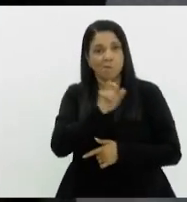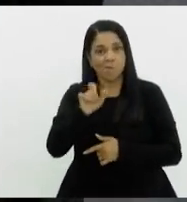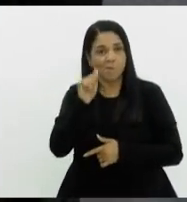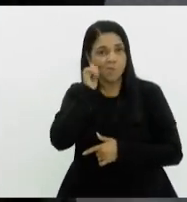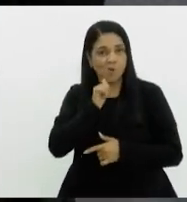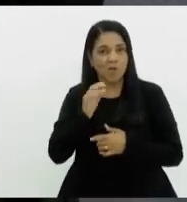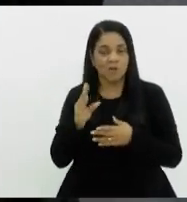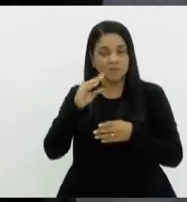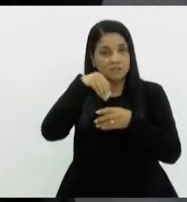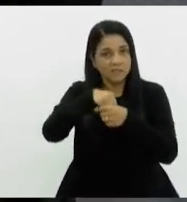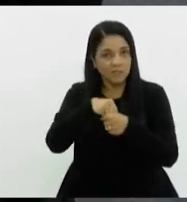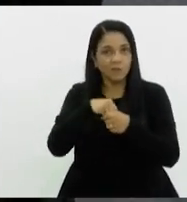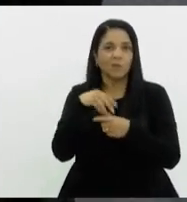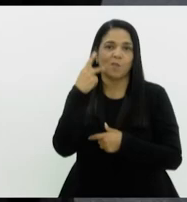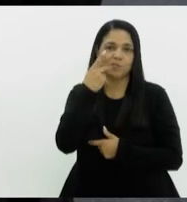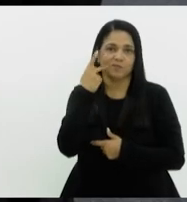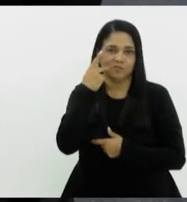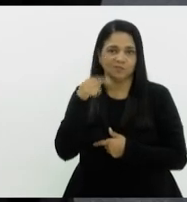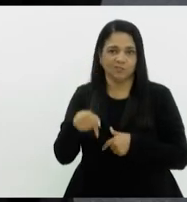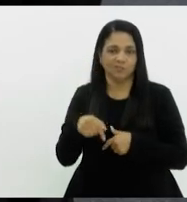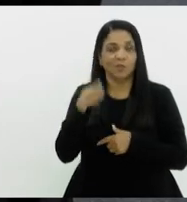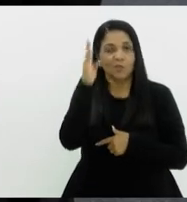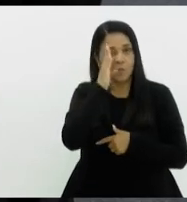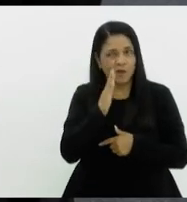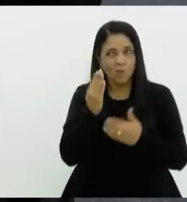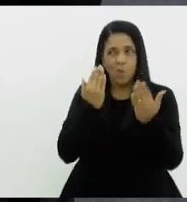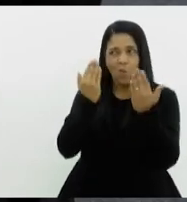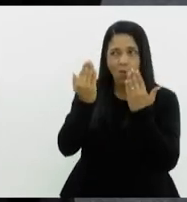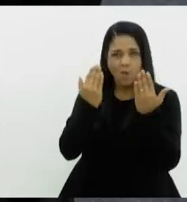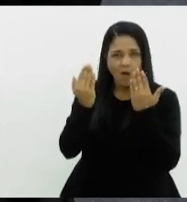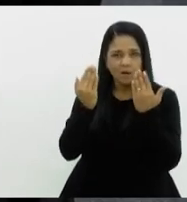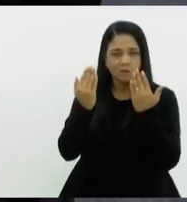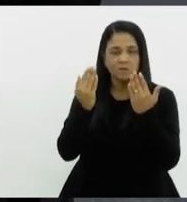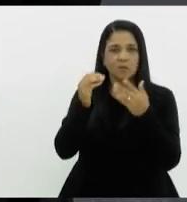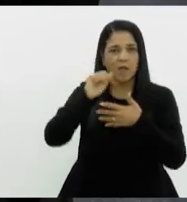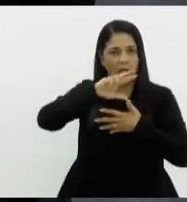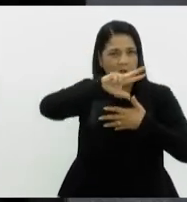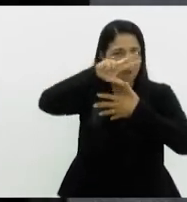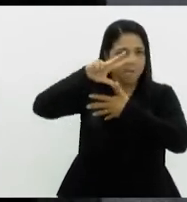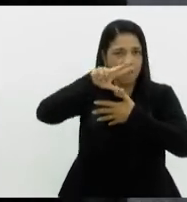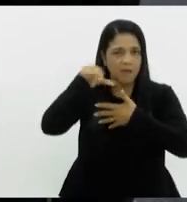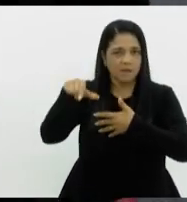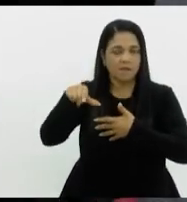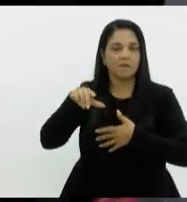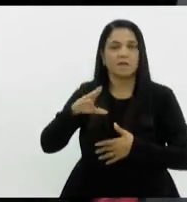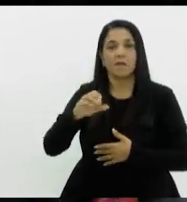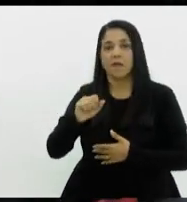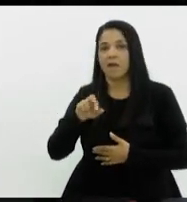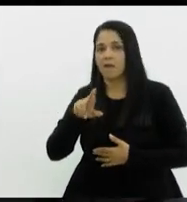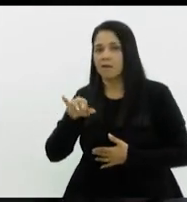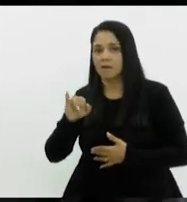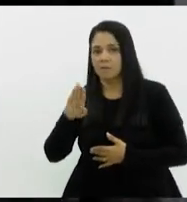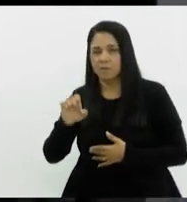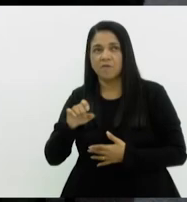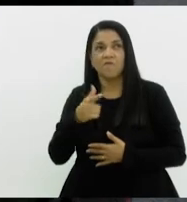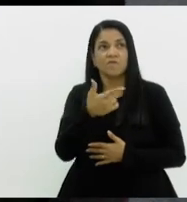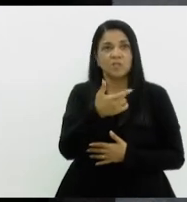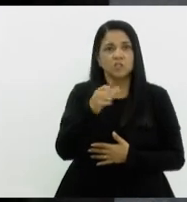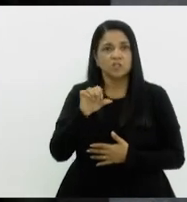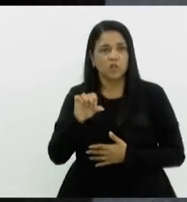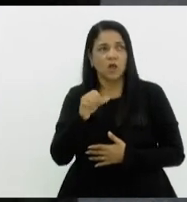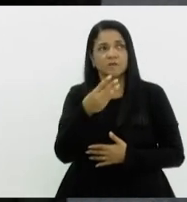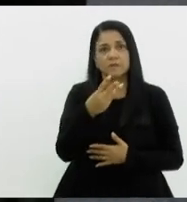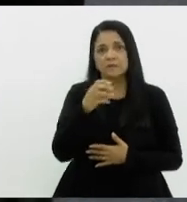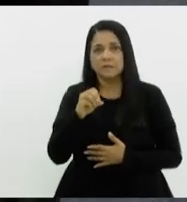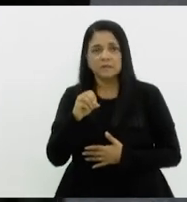dos parlamentos, né? O Brasil, comparado com os países da América Latina e Caribe, que tem ali cerca de 29%,